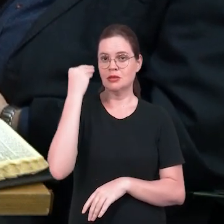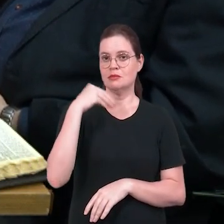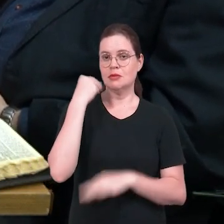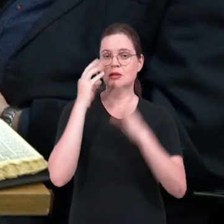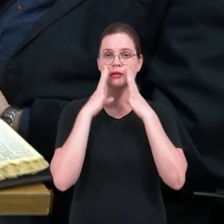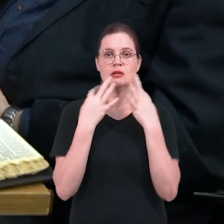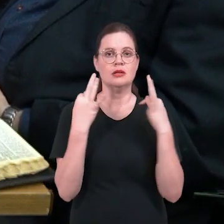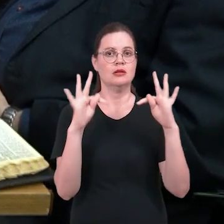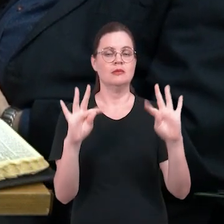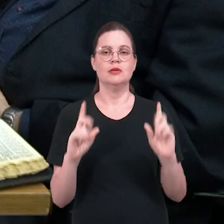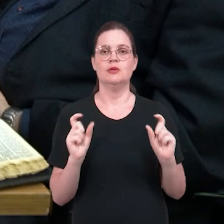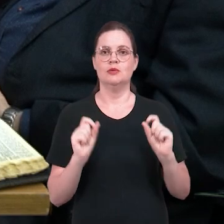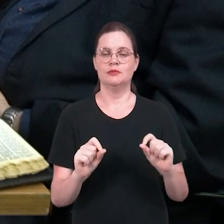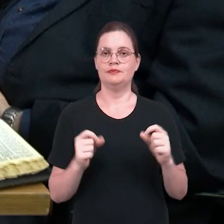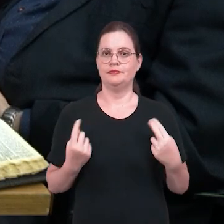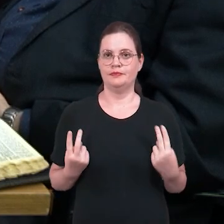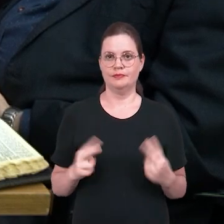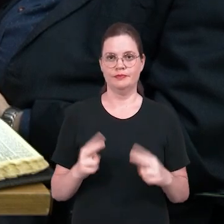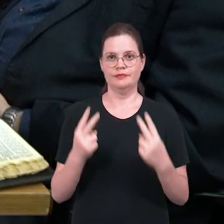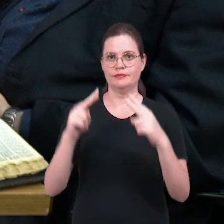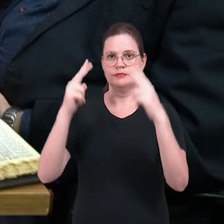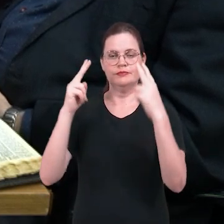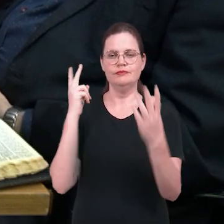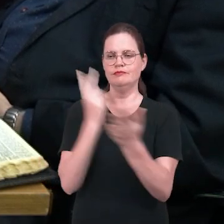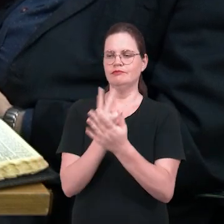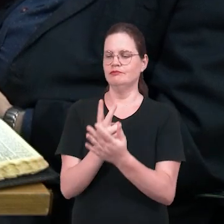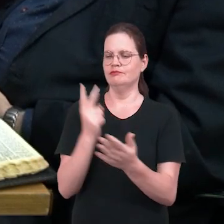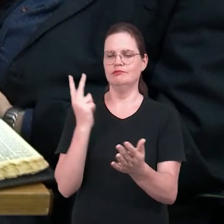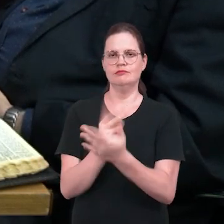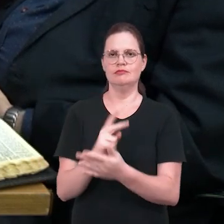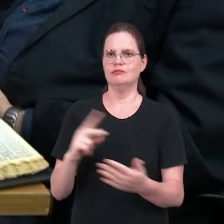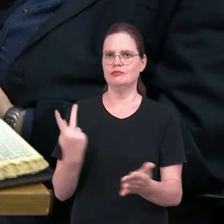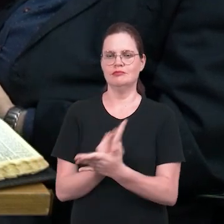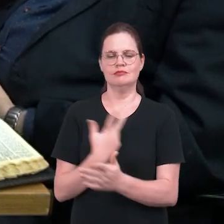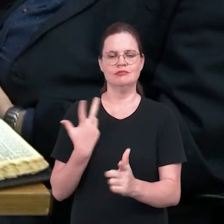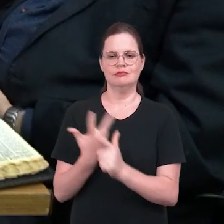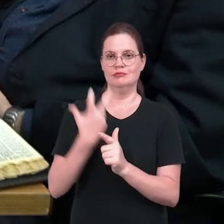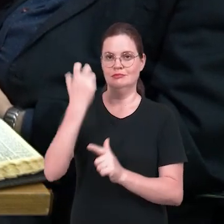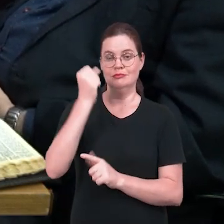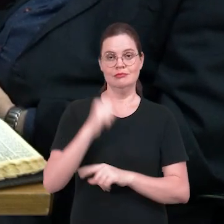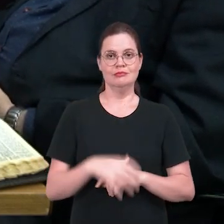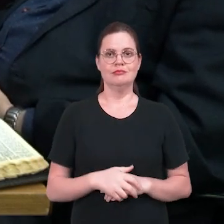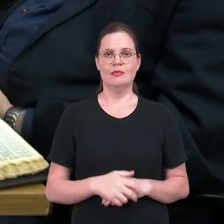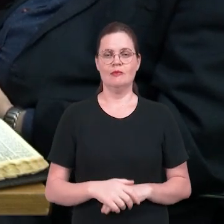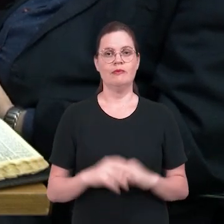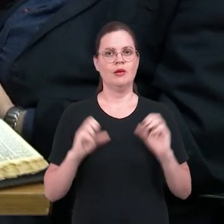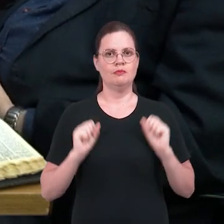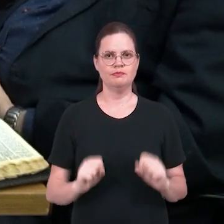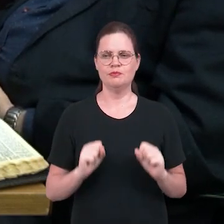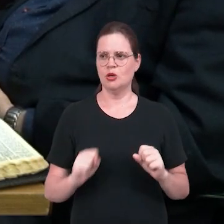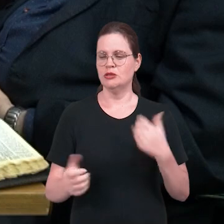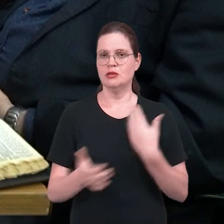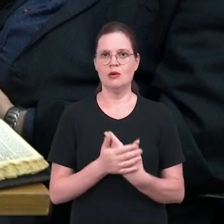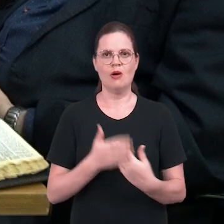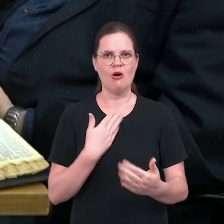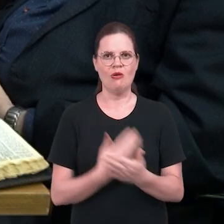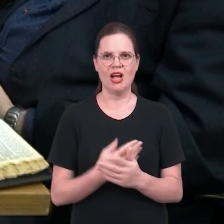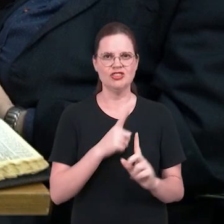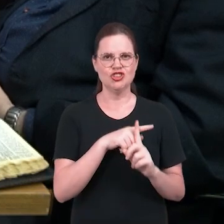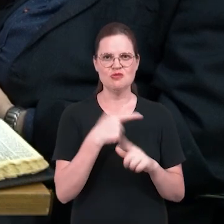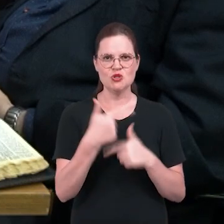testemunho é que a vitória, invariavelmente, ela chega. Ela acontece. Né? Pode ser Jericó o tamanho que for,